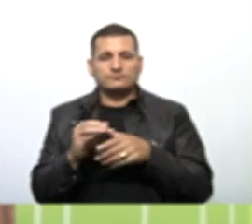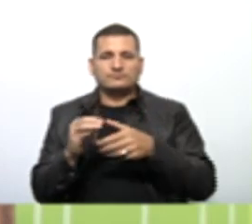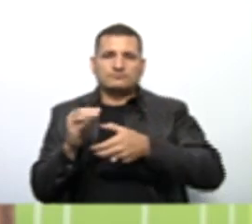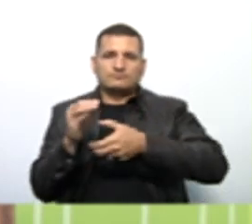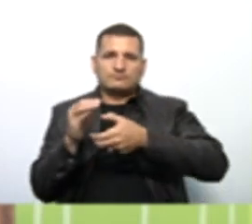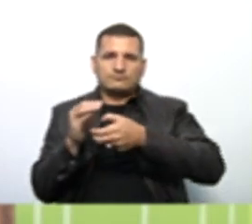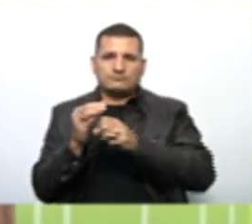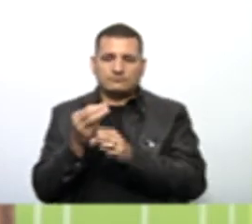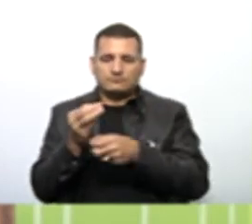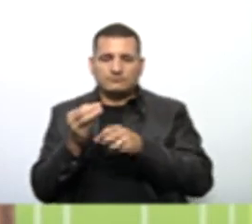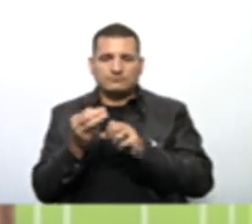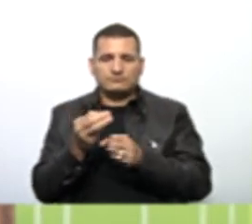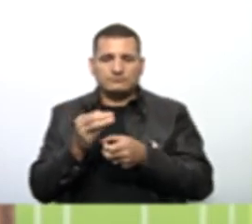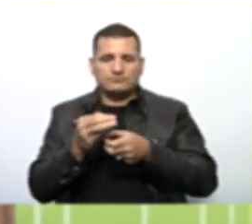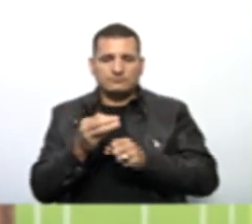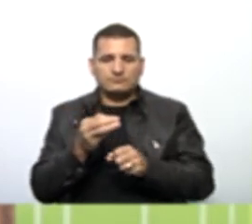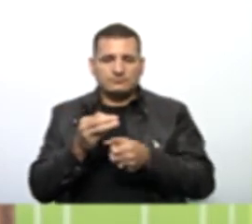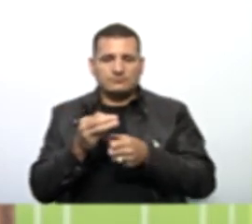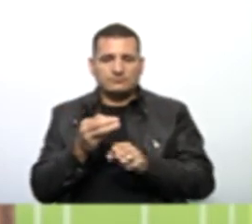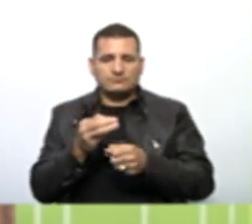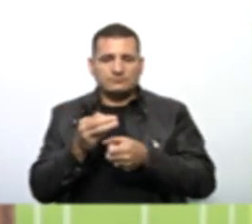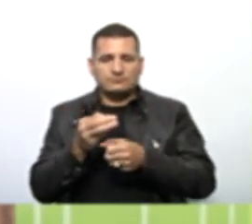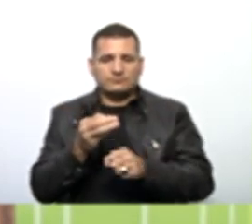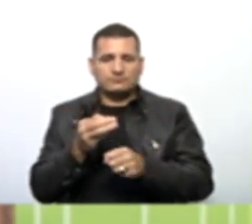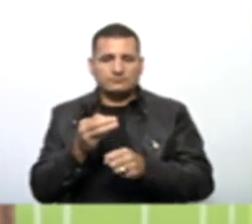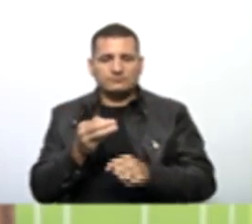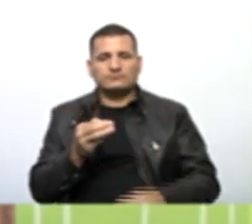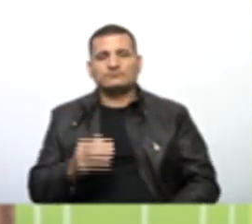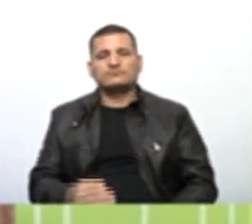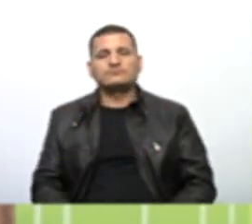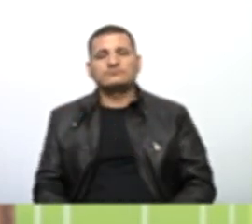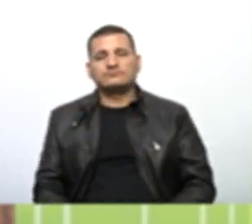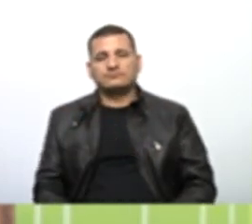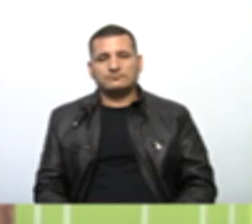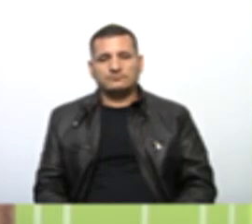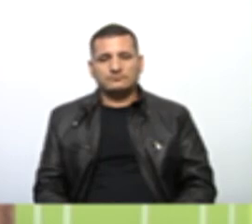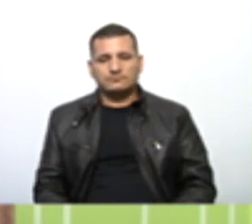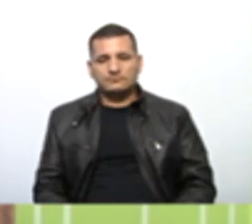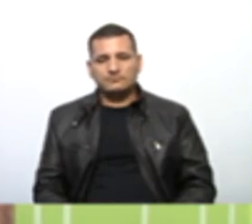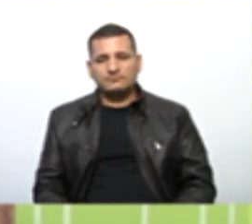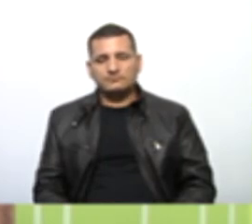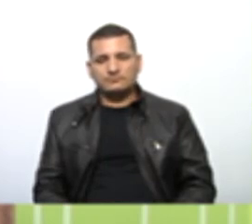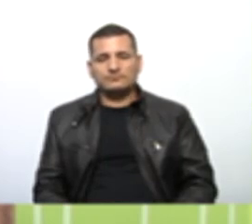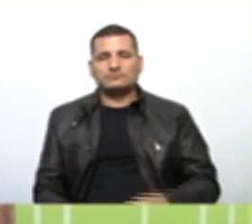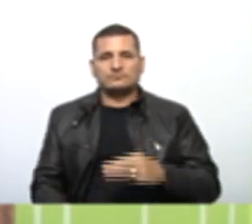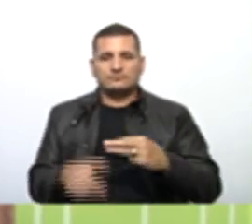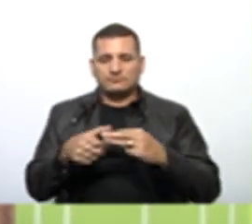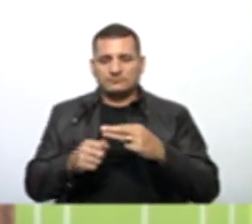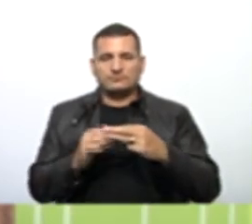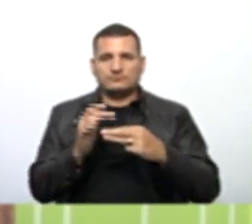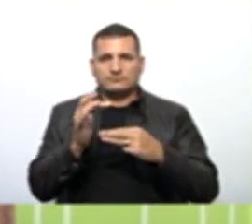de cabo certo ele coloca se coloca que encaixa direitinho certo e gira quando você gira pessoal